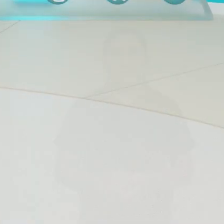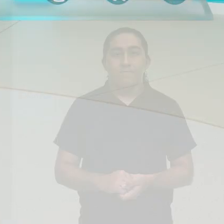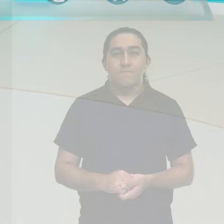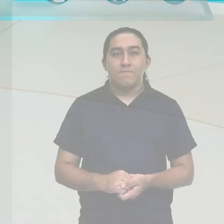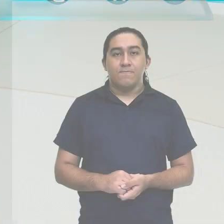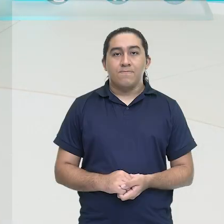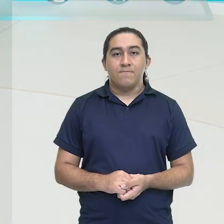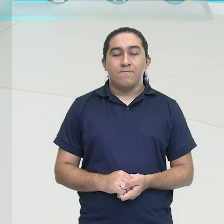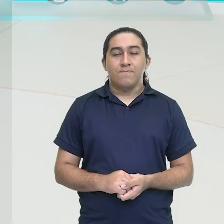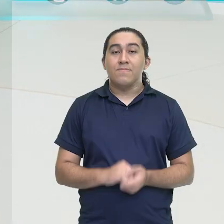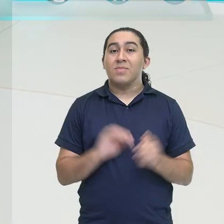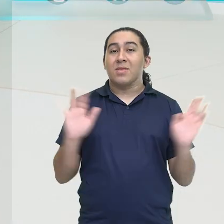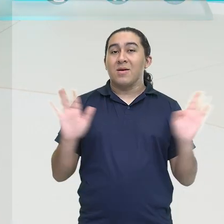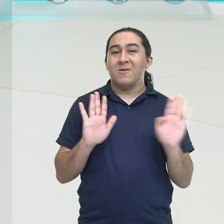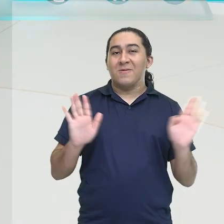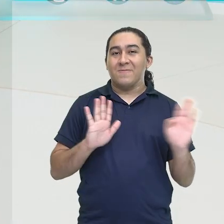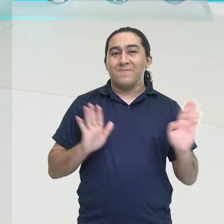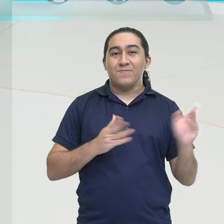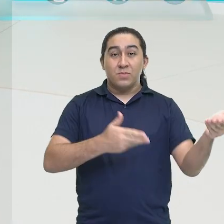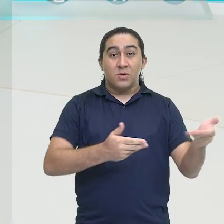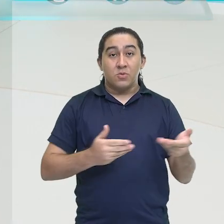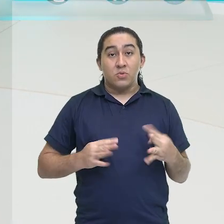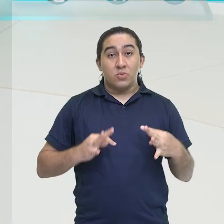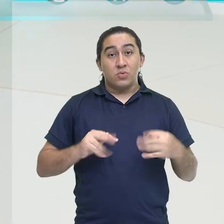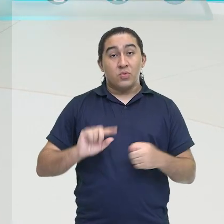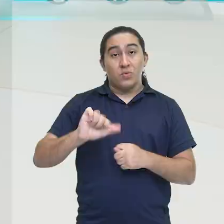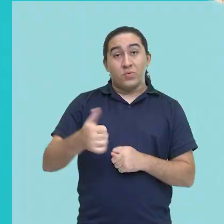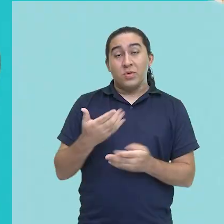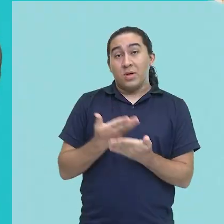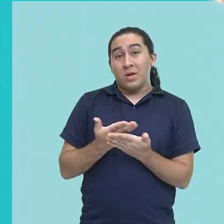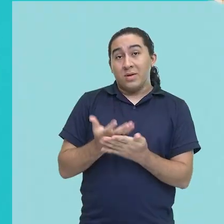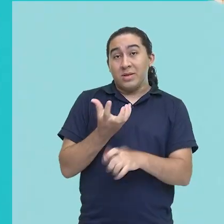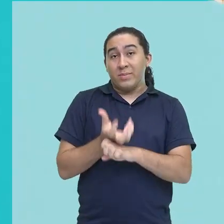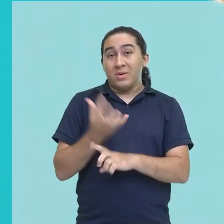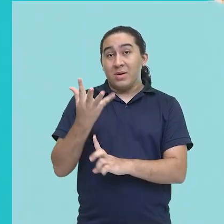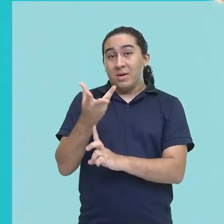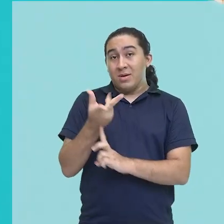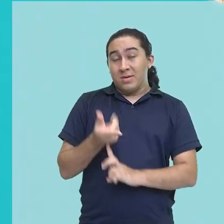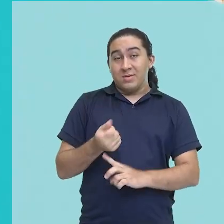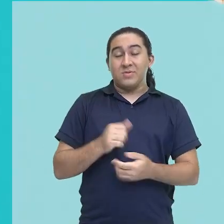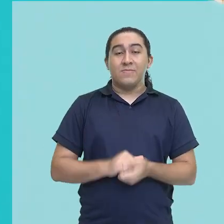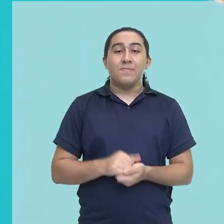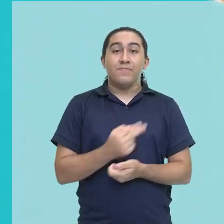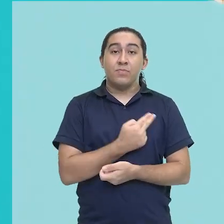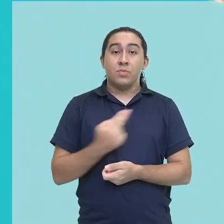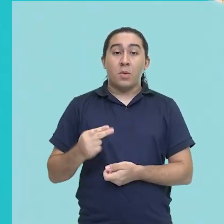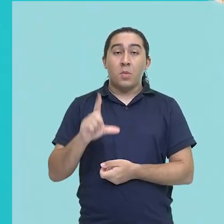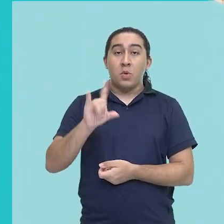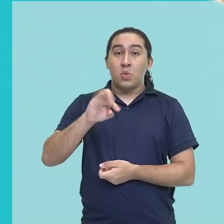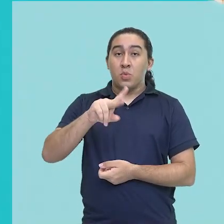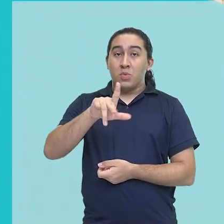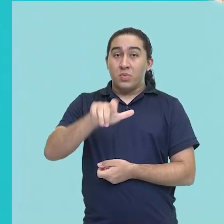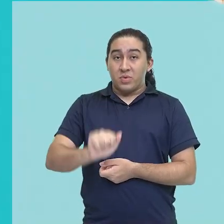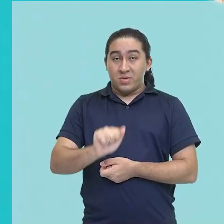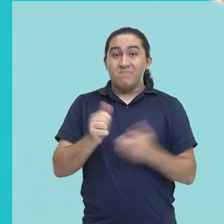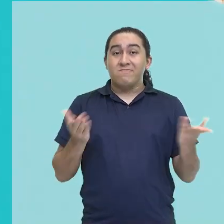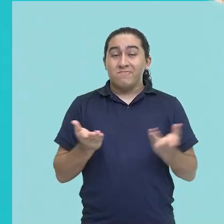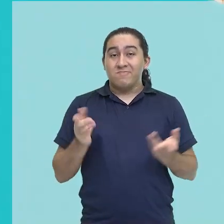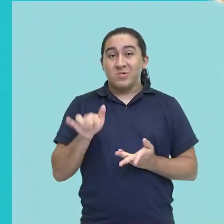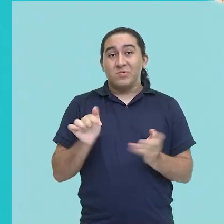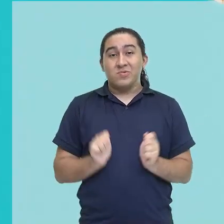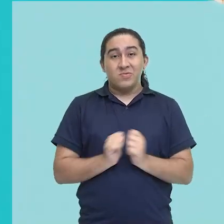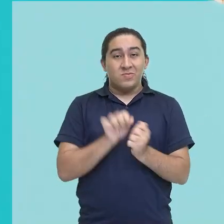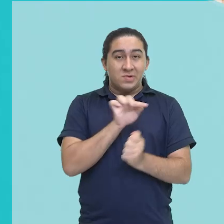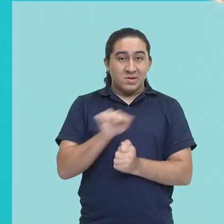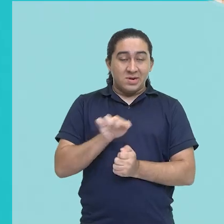Olá, então sejam todos bem-vindos para mais uma aula de arte. Eu sou a professora Lúcia e vou estar com vocês nessa trajetória no